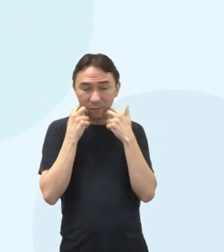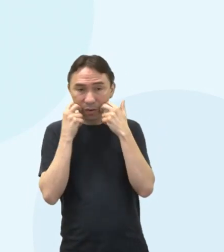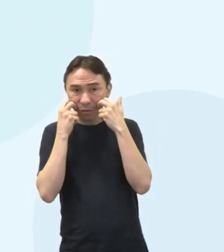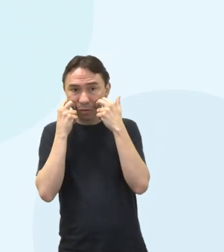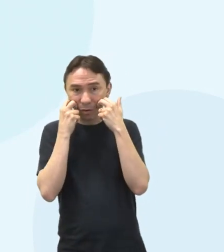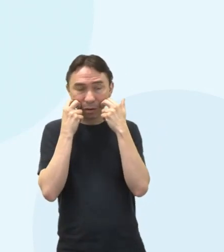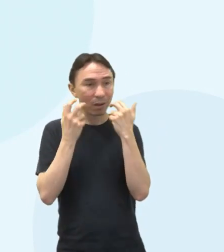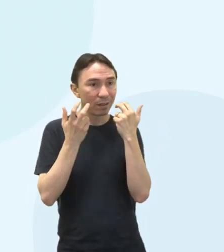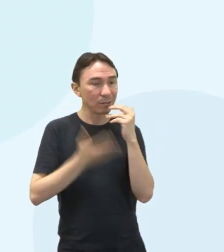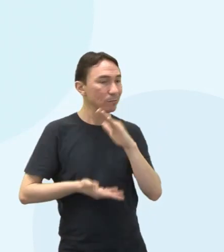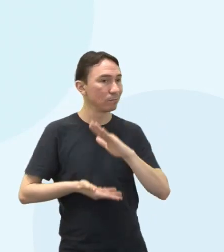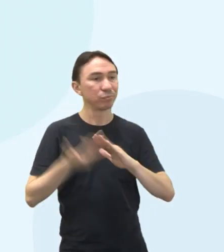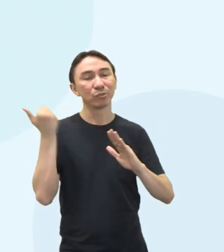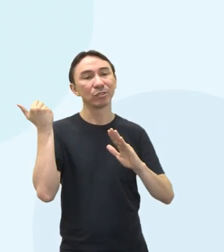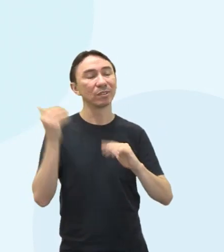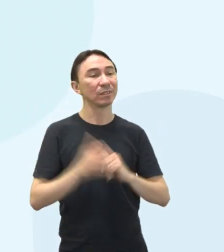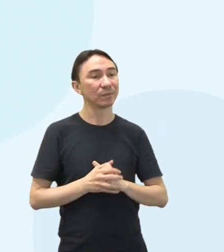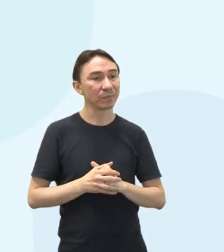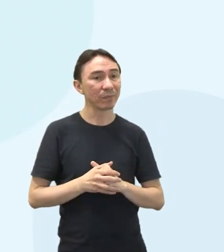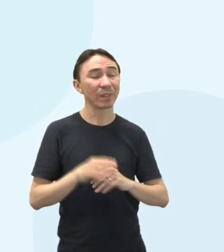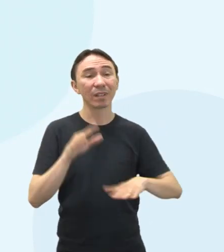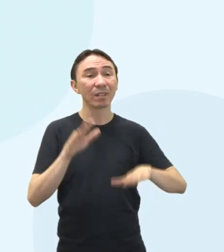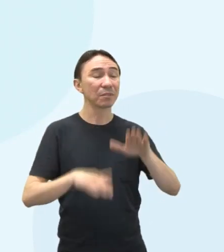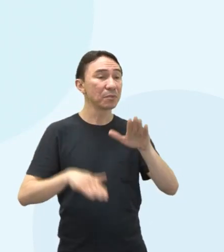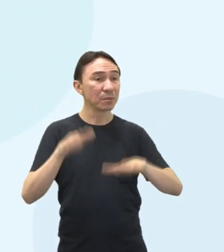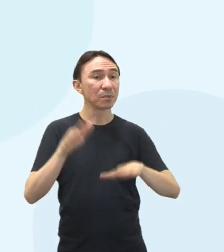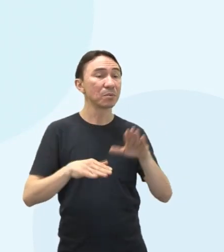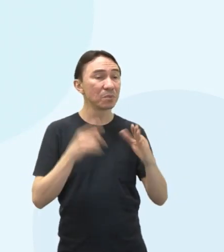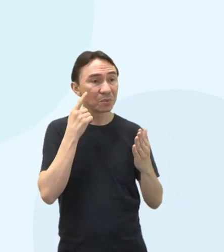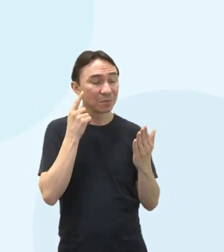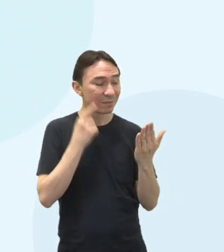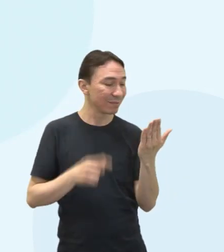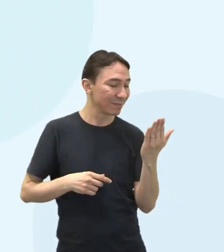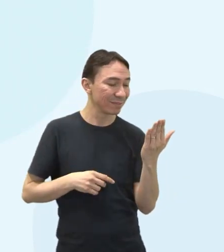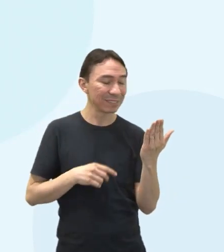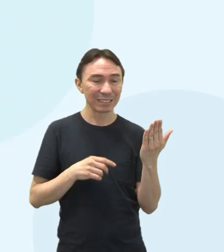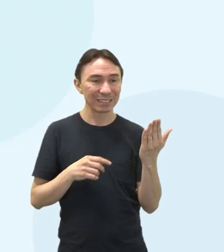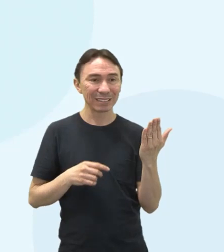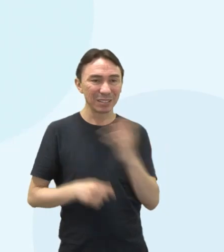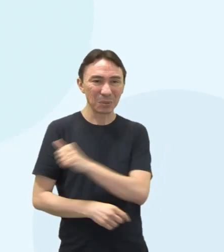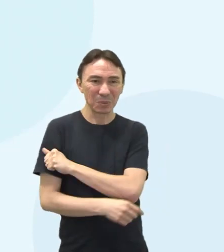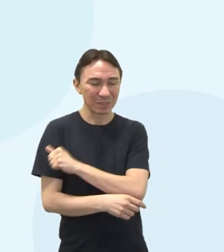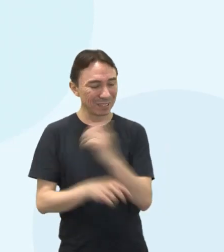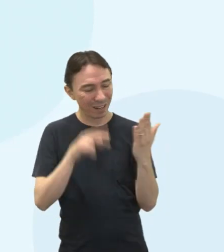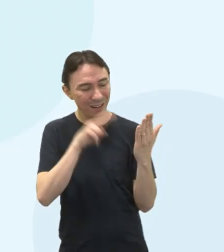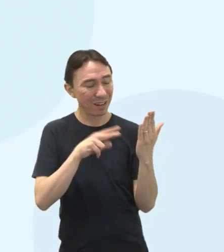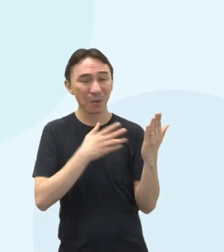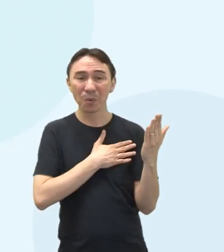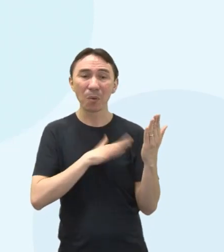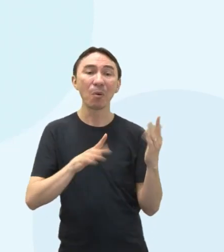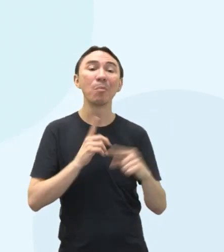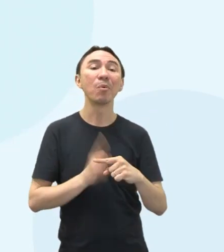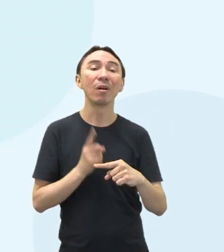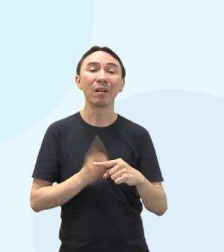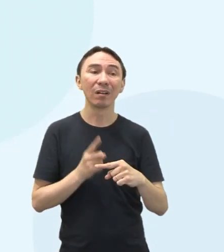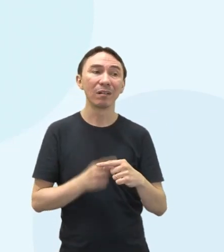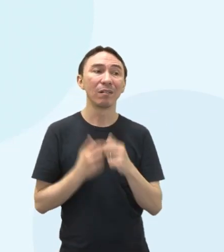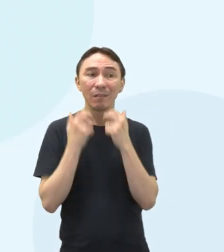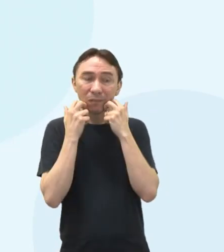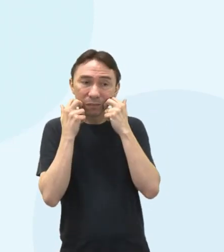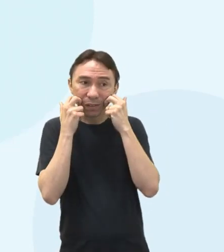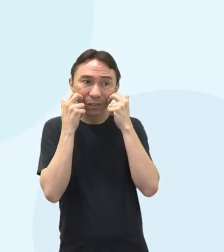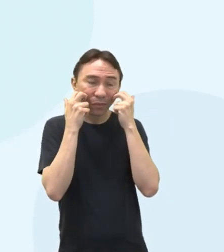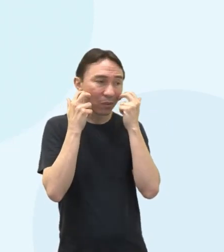aí que os alunos às vezes não tem não gostam de ler porque são inibidas né E essa leitura coletiva ela propicia